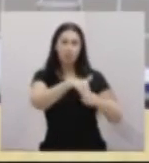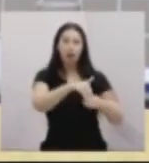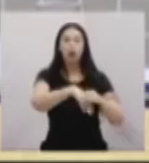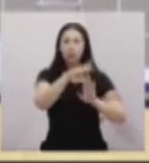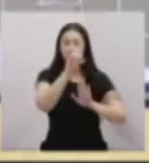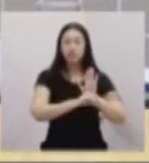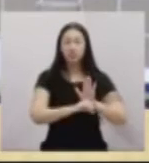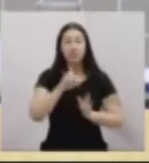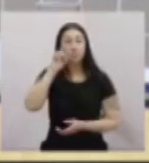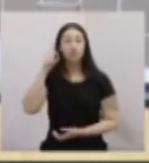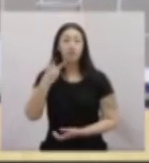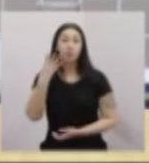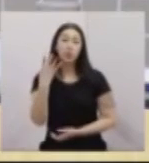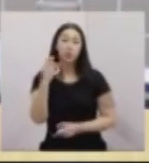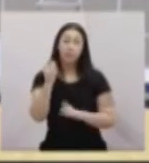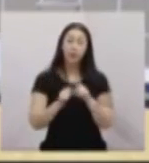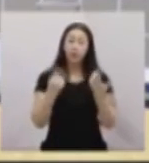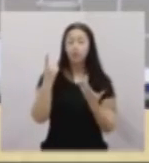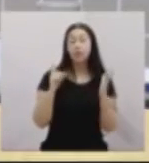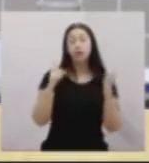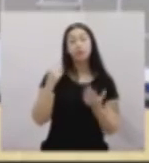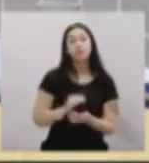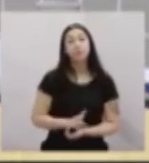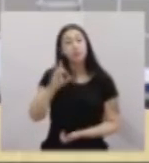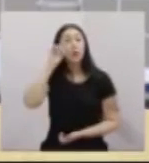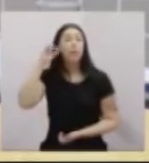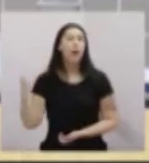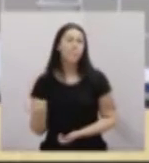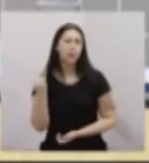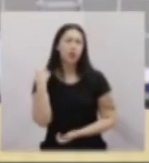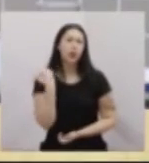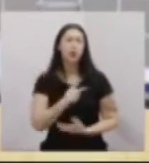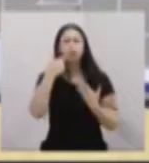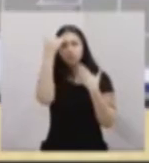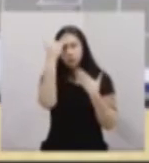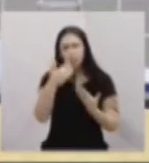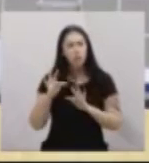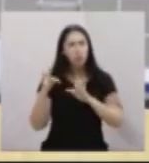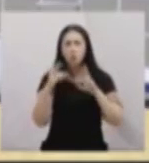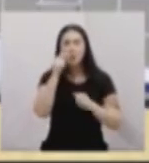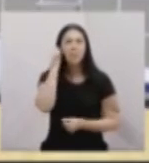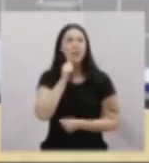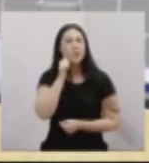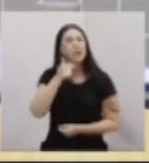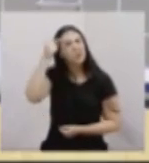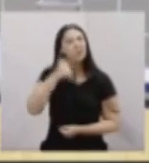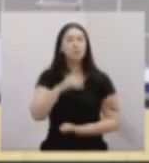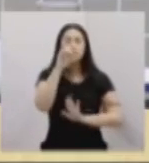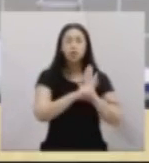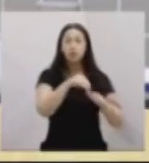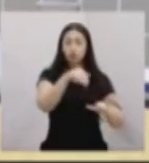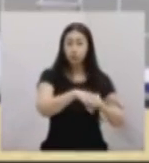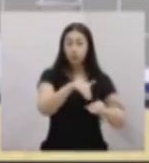fevereiro. Diante da grande relevância dessa data, homenageamos todas as mulheres que conquistaram esse importante direito que